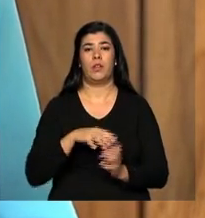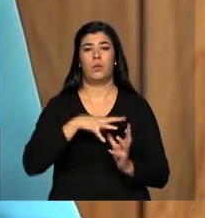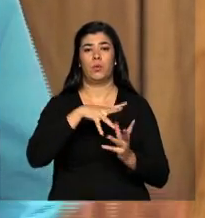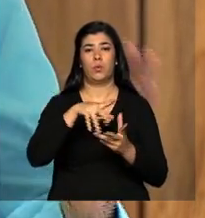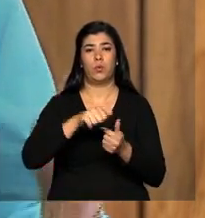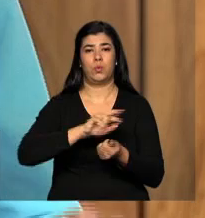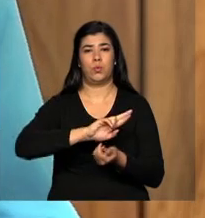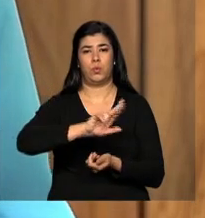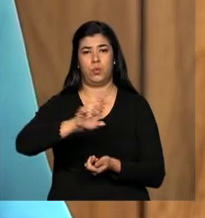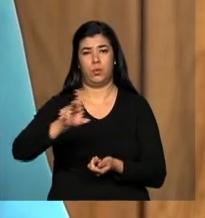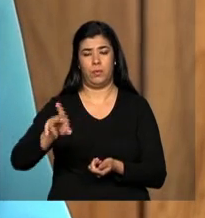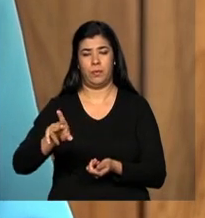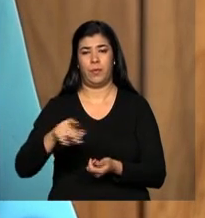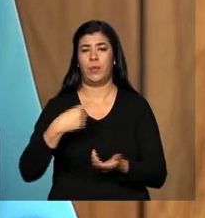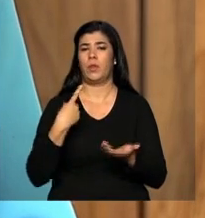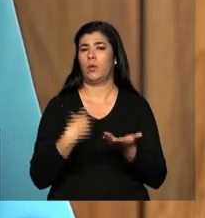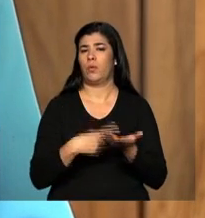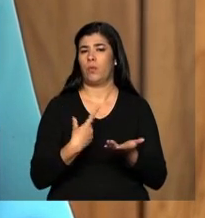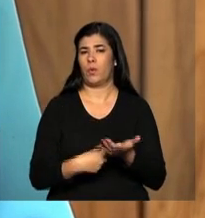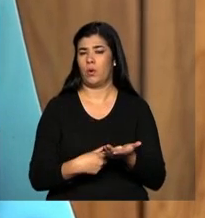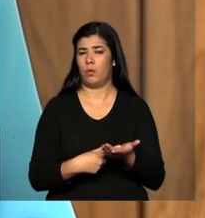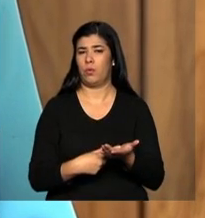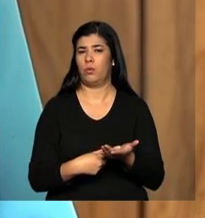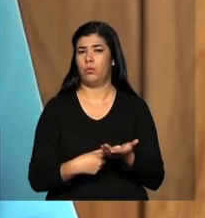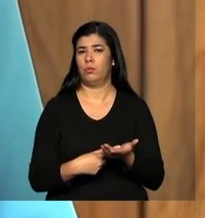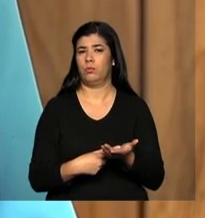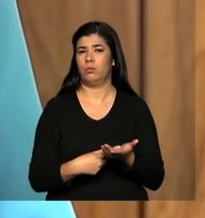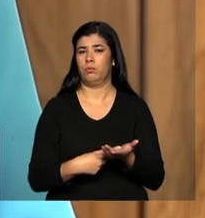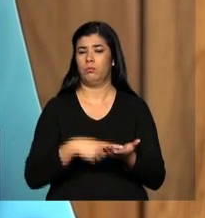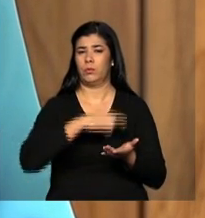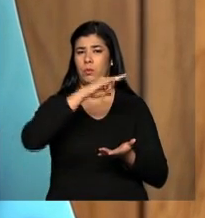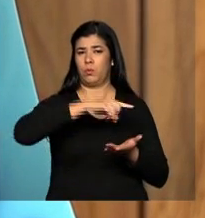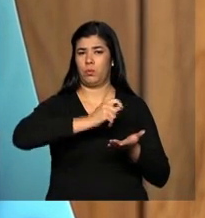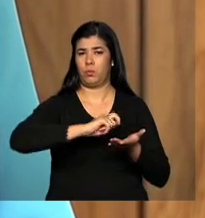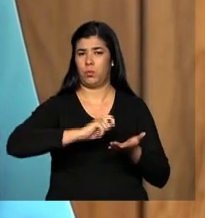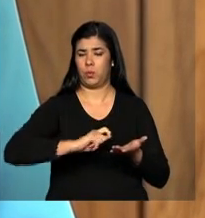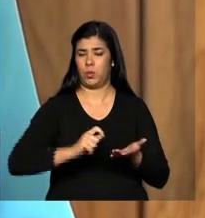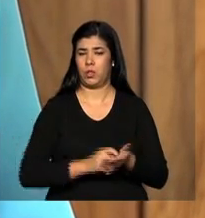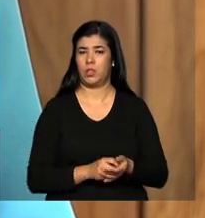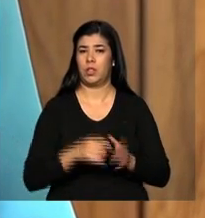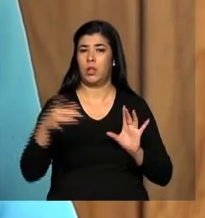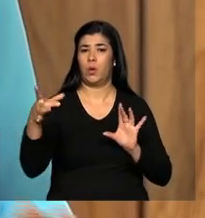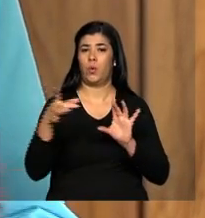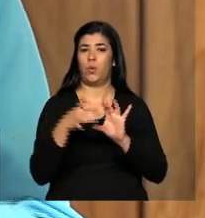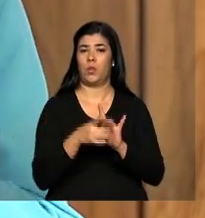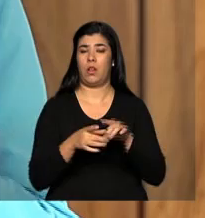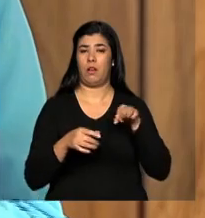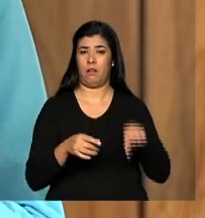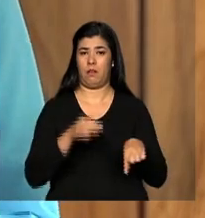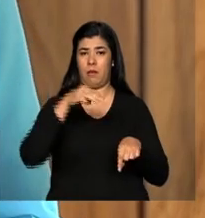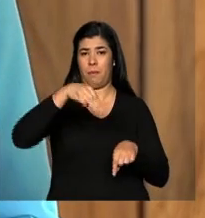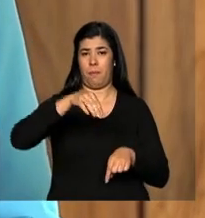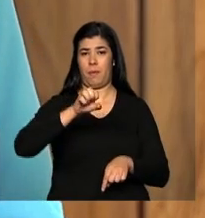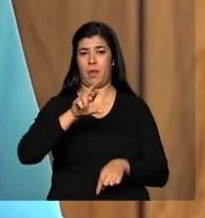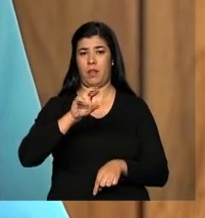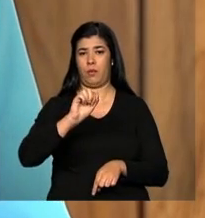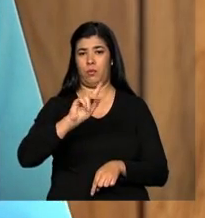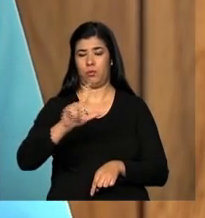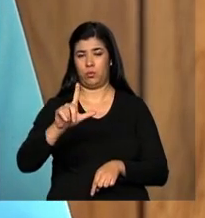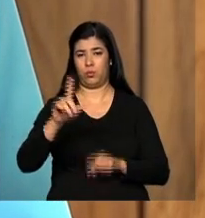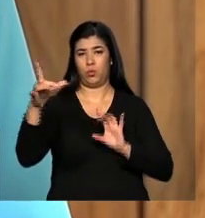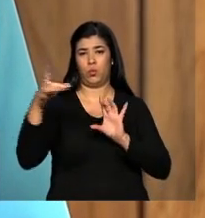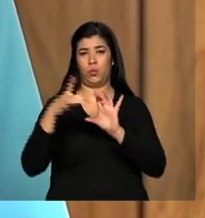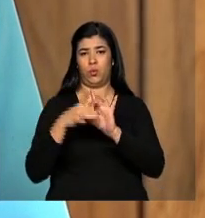Fazer o acordo entre o Mercosul e a União Europeia este ano é prioridade